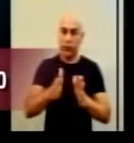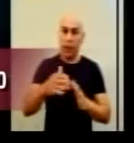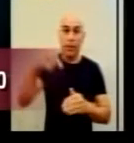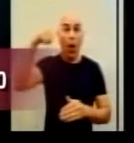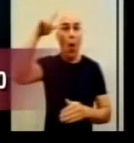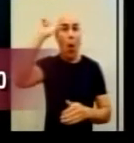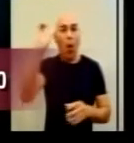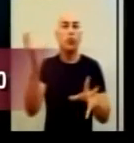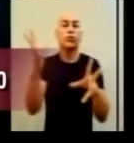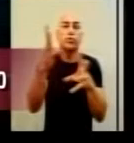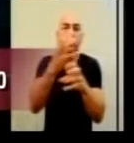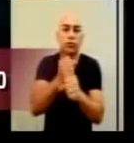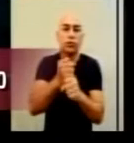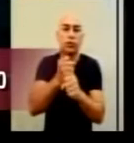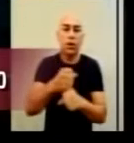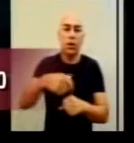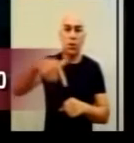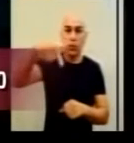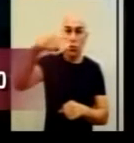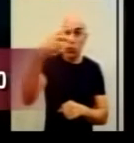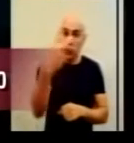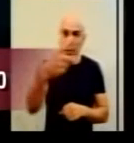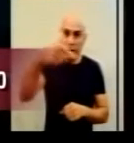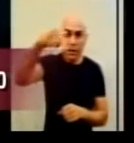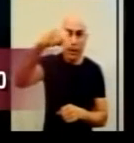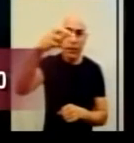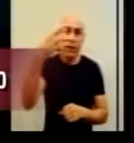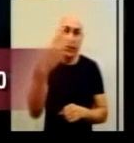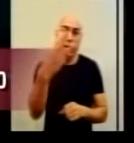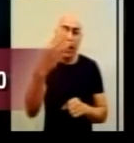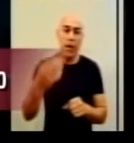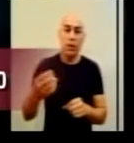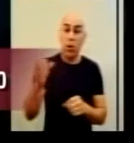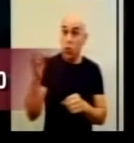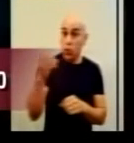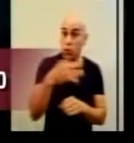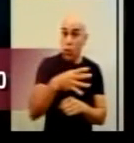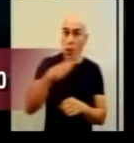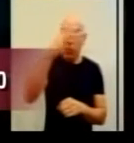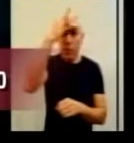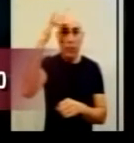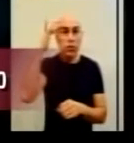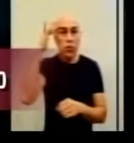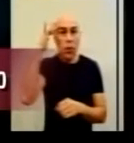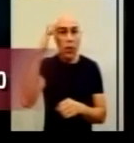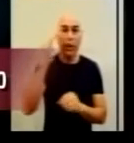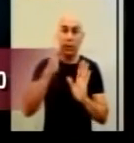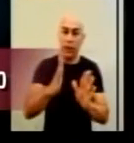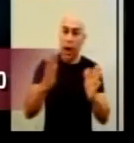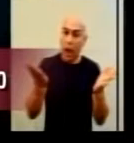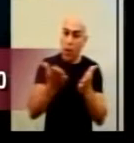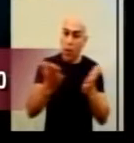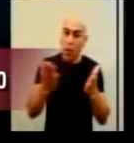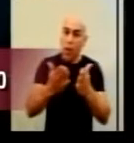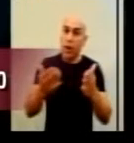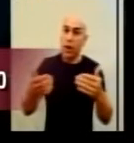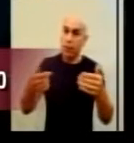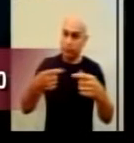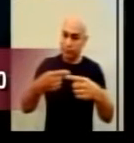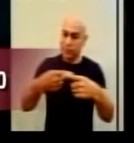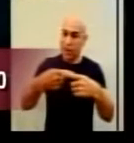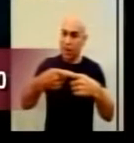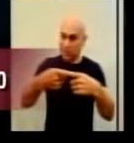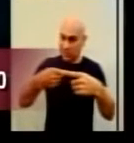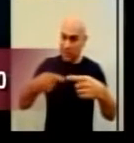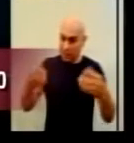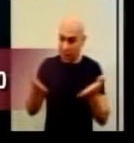ontem. Esses 273 novos casos, 184 casos são dessa semana. A grande maioria desses